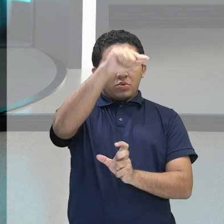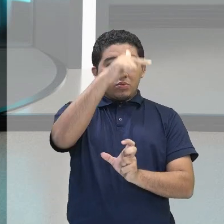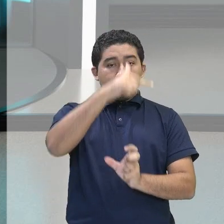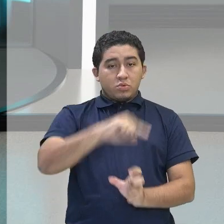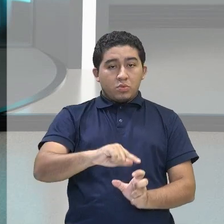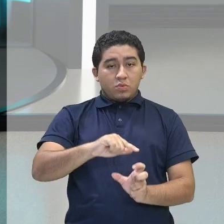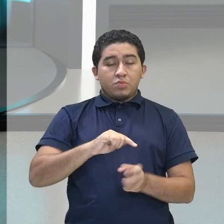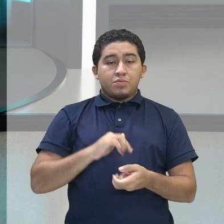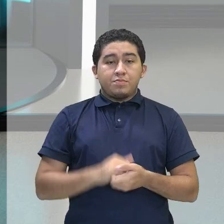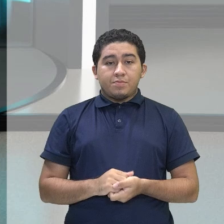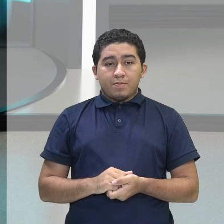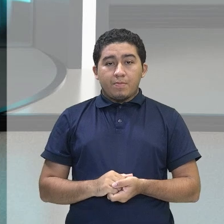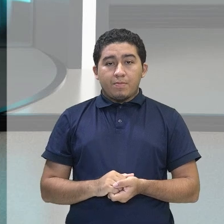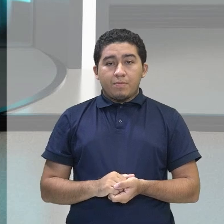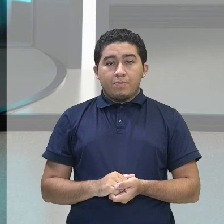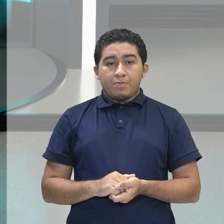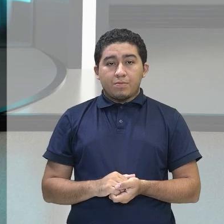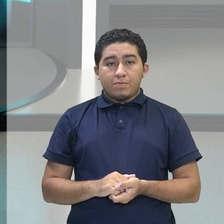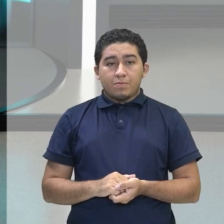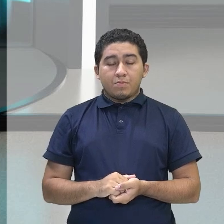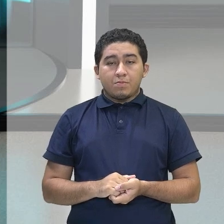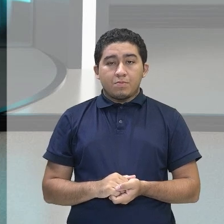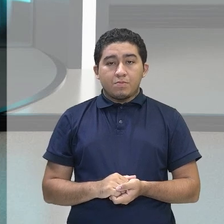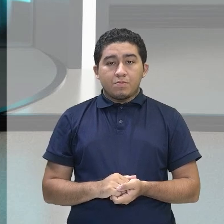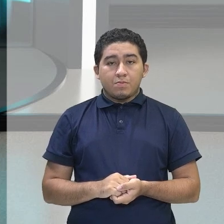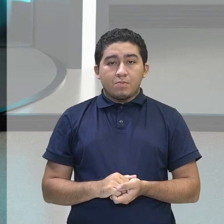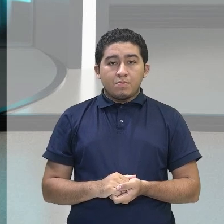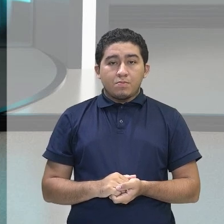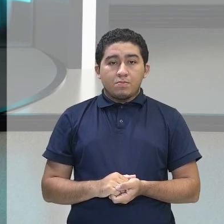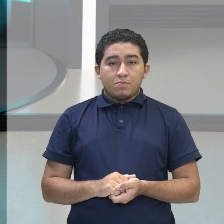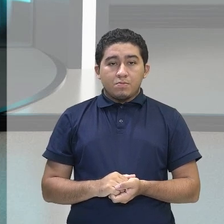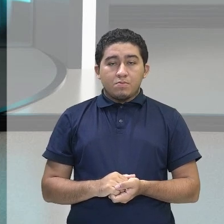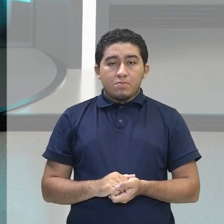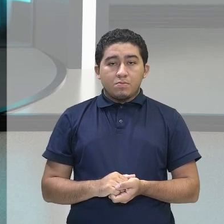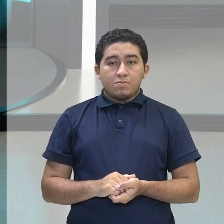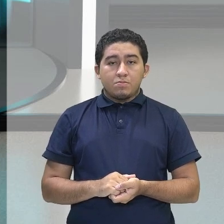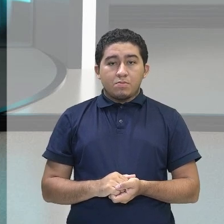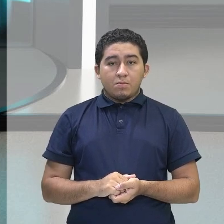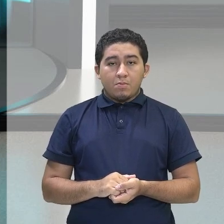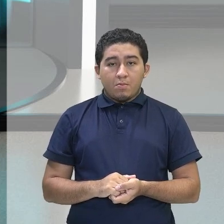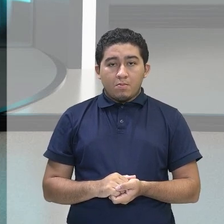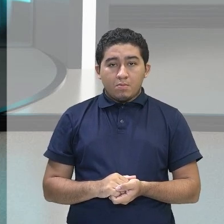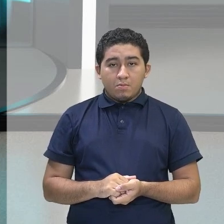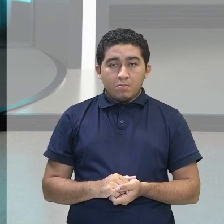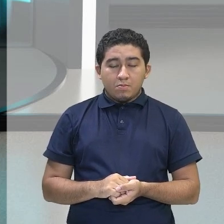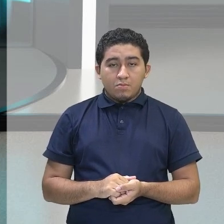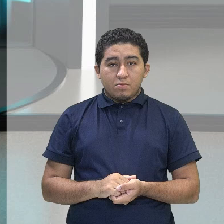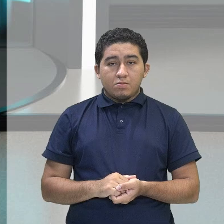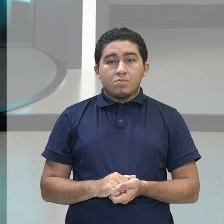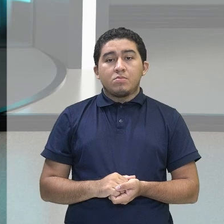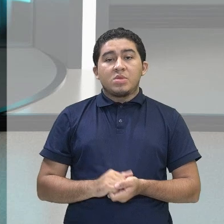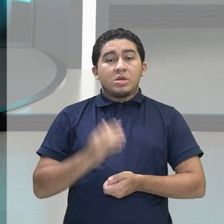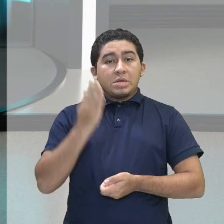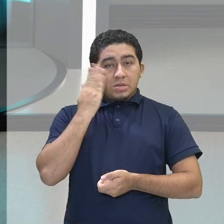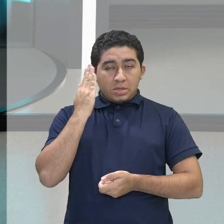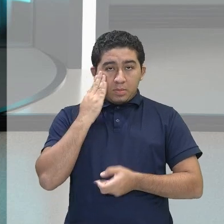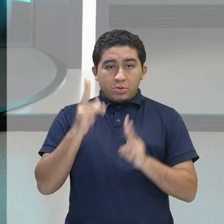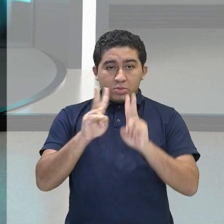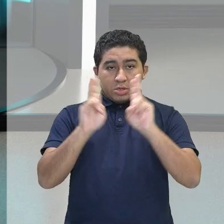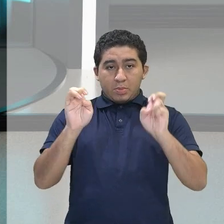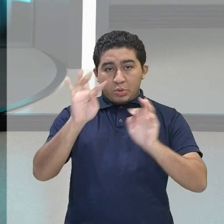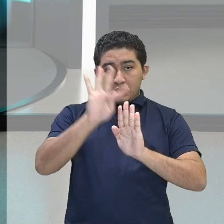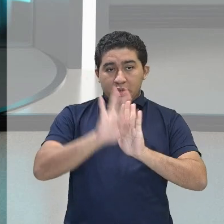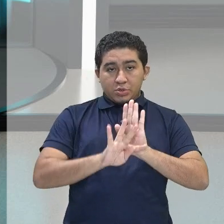palavras repetidas, que vão confirmando, né? Que a gente está vendo que está falando sobre carreira nessa área,